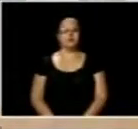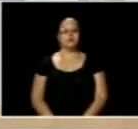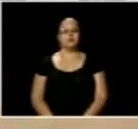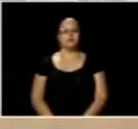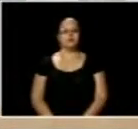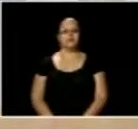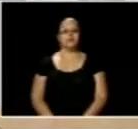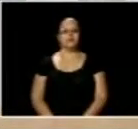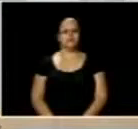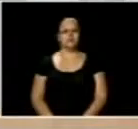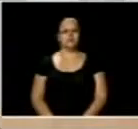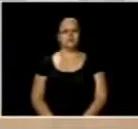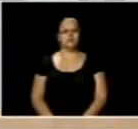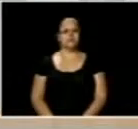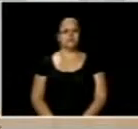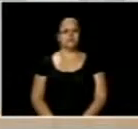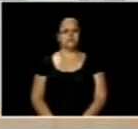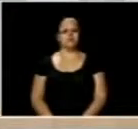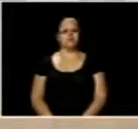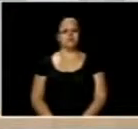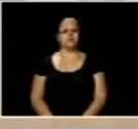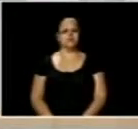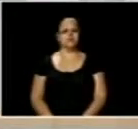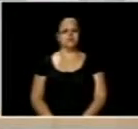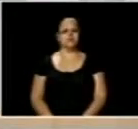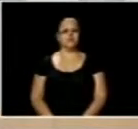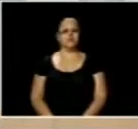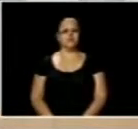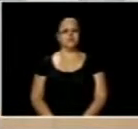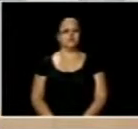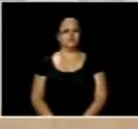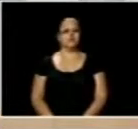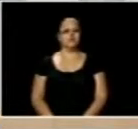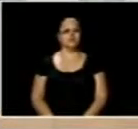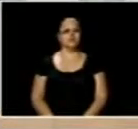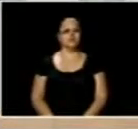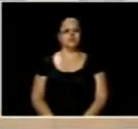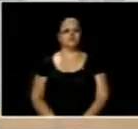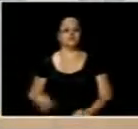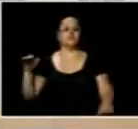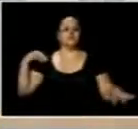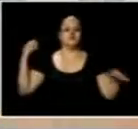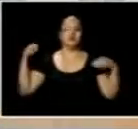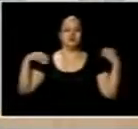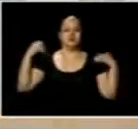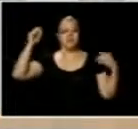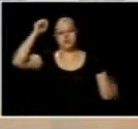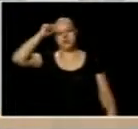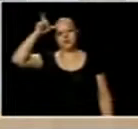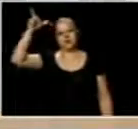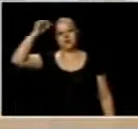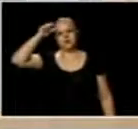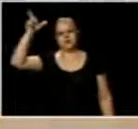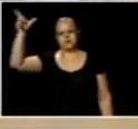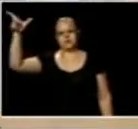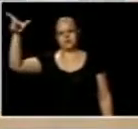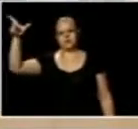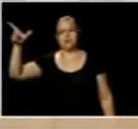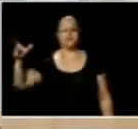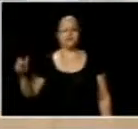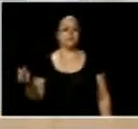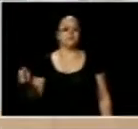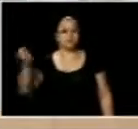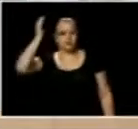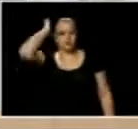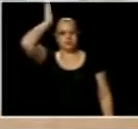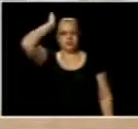compartilha, porque de nada vai adiantar ter um festival de cultura num dado momento do ano na nossa